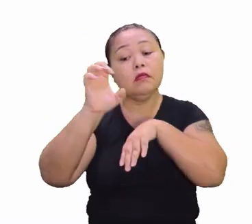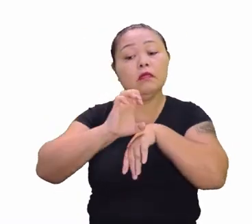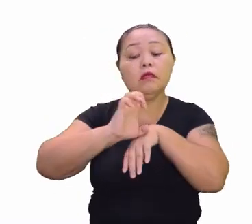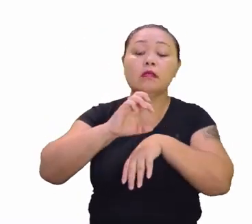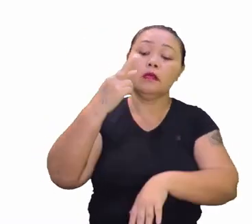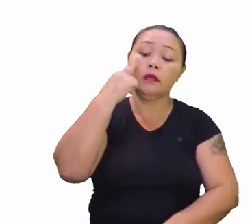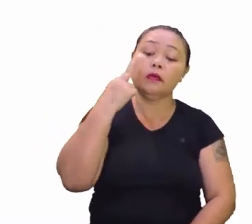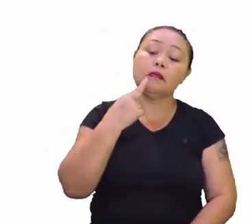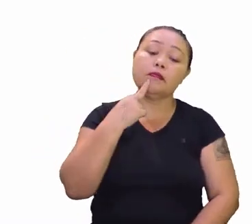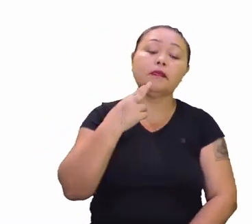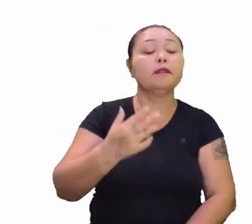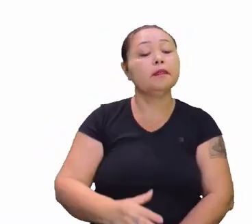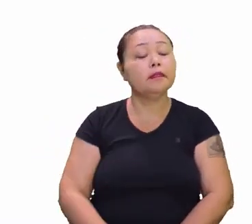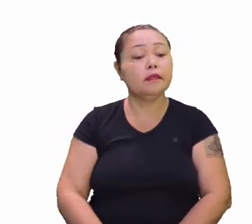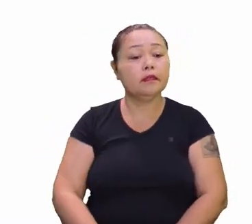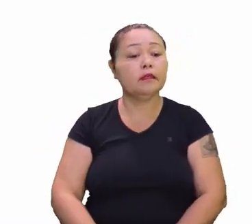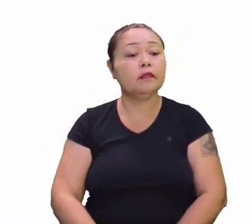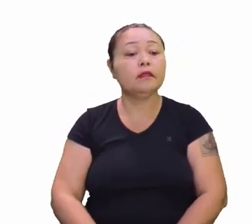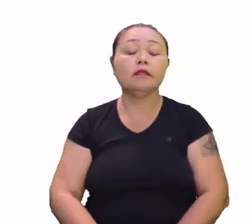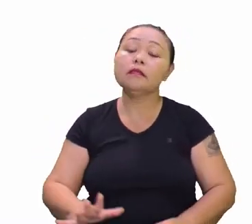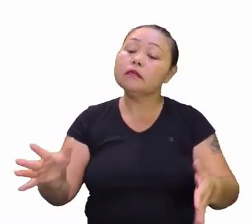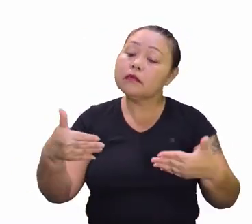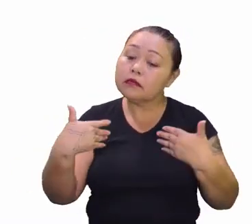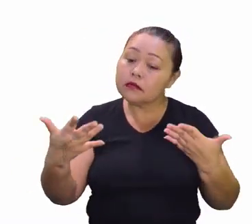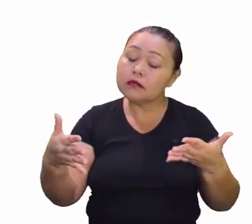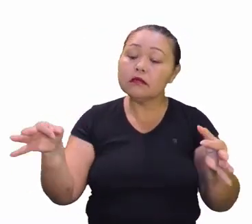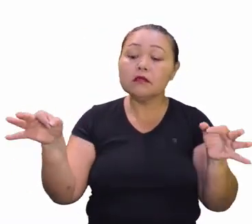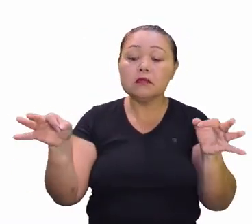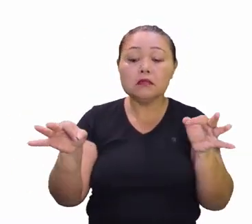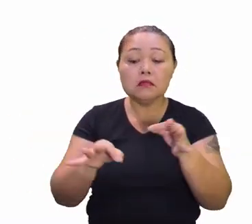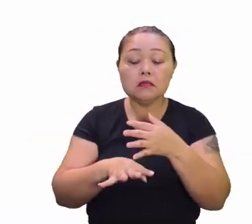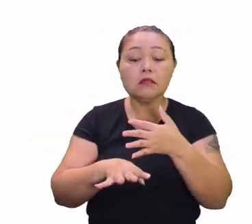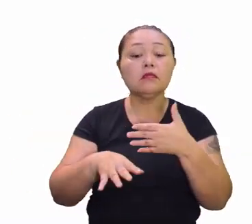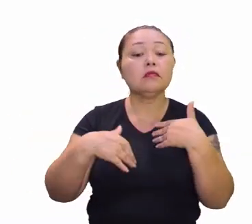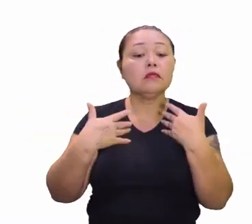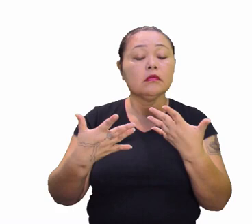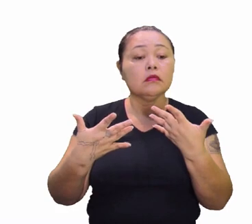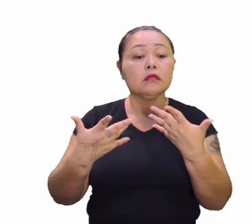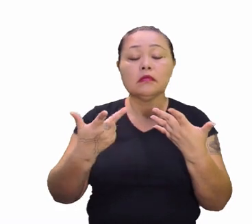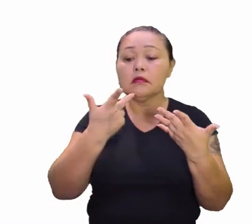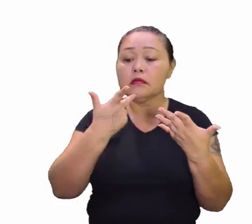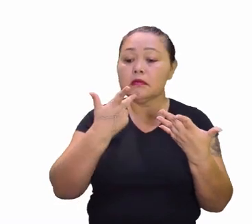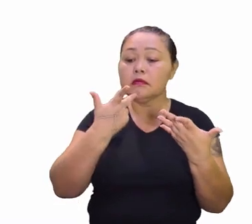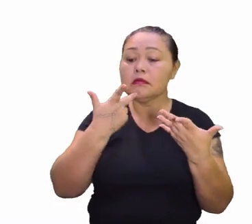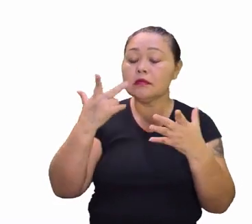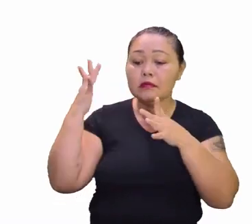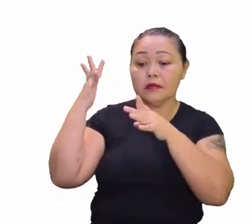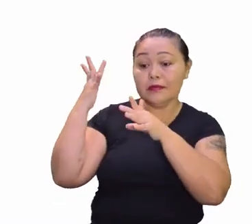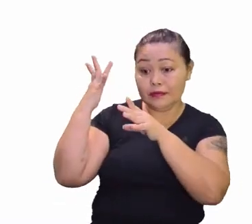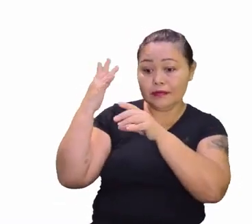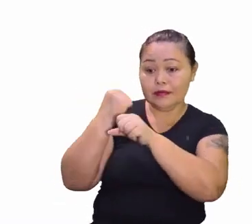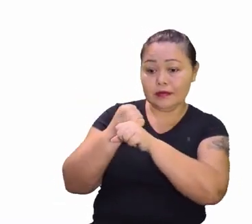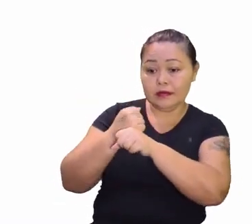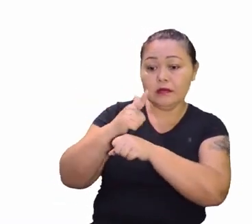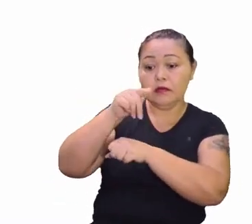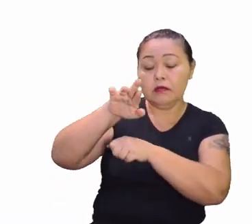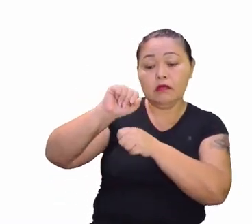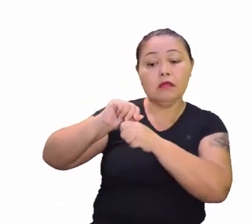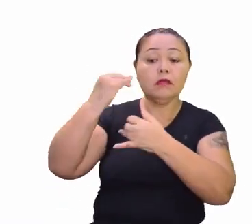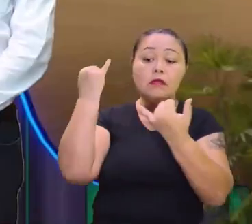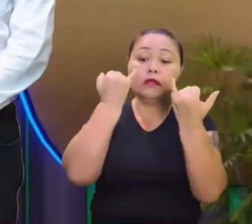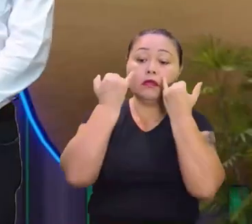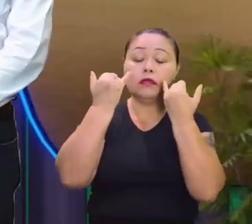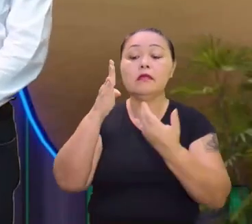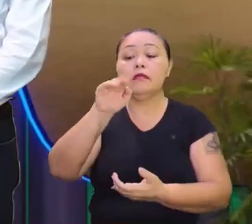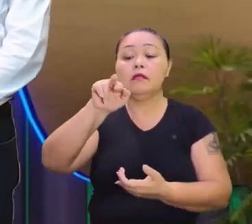Rondônia. Exatamente. E é isso, né, professor Jorge? Falamos sobre, fizemos aí até uma revisão geral com informações aí